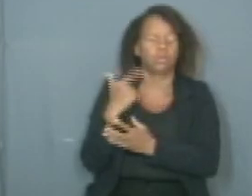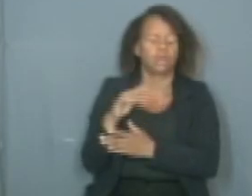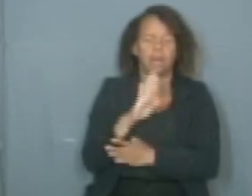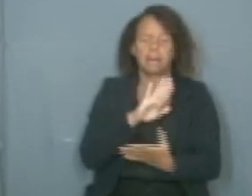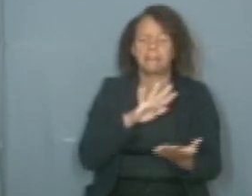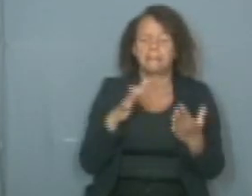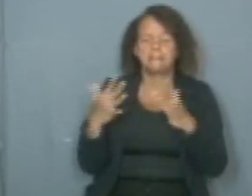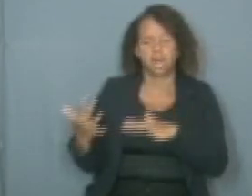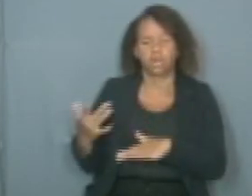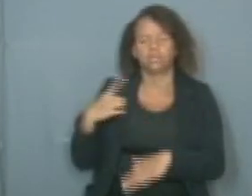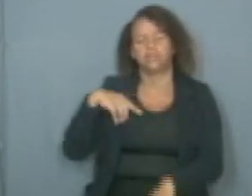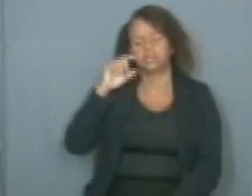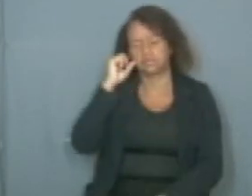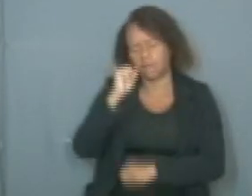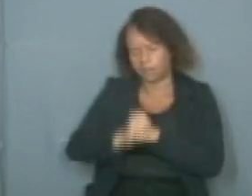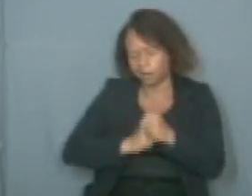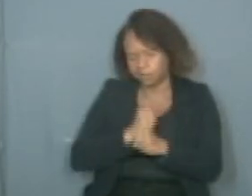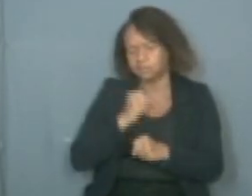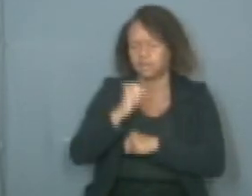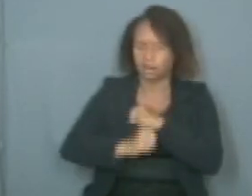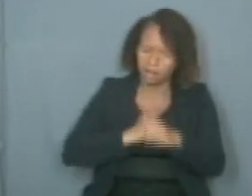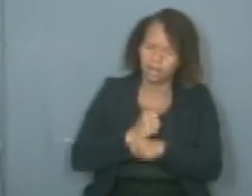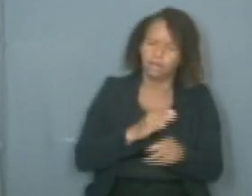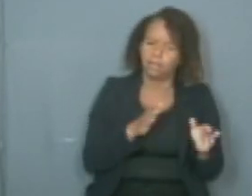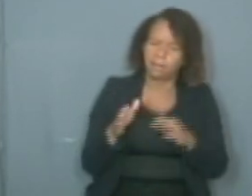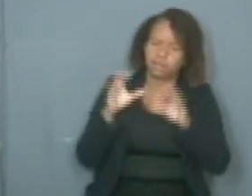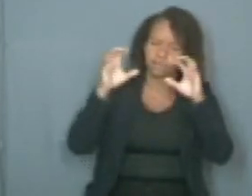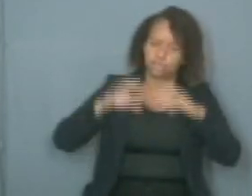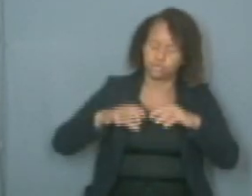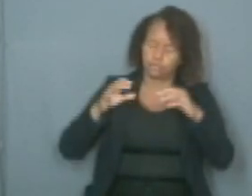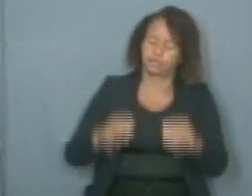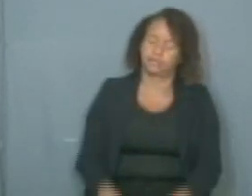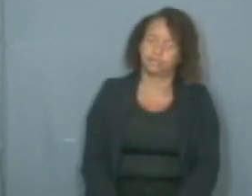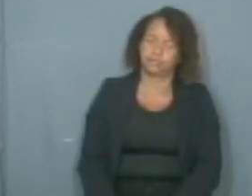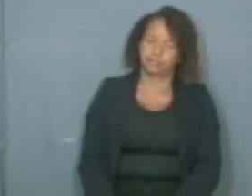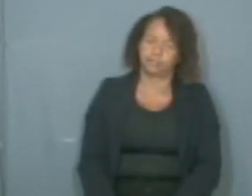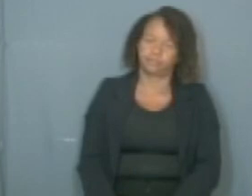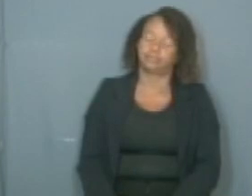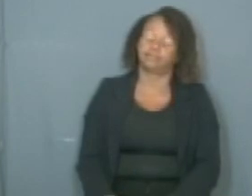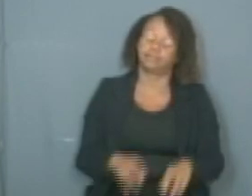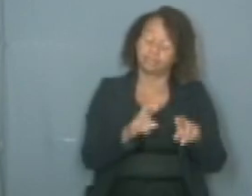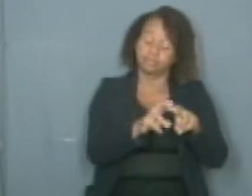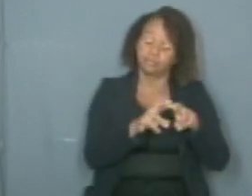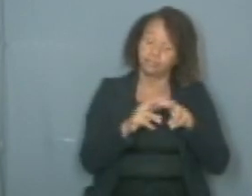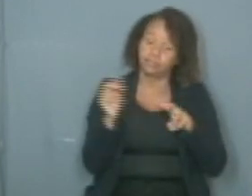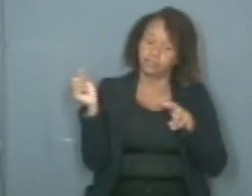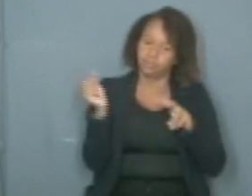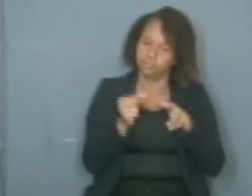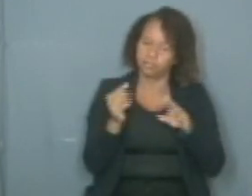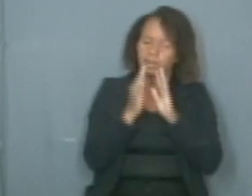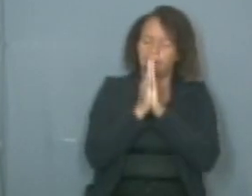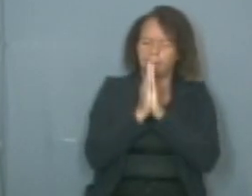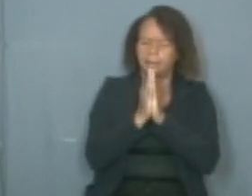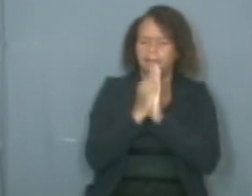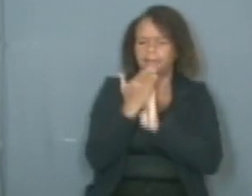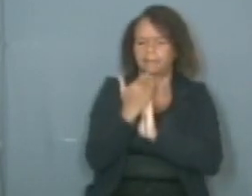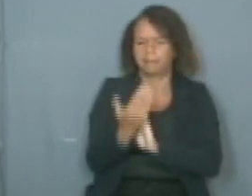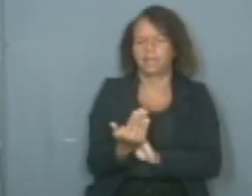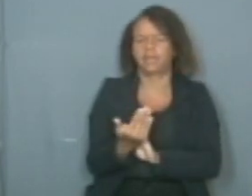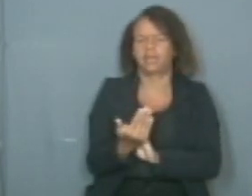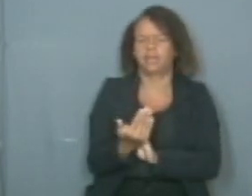que nós temos todos os anos por conta de chuva. Então, é um requerimento que pede que